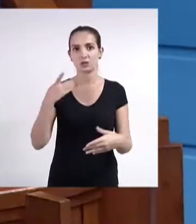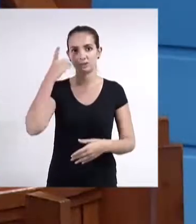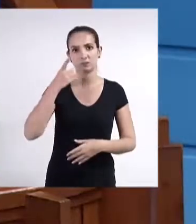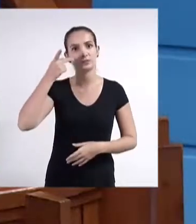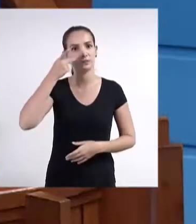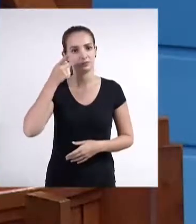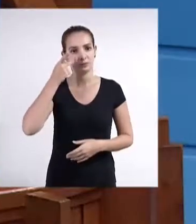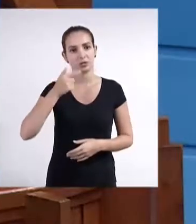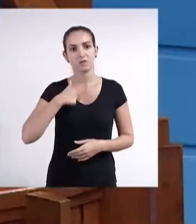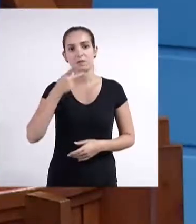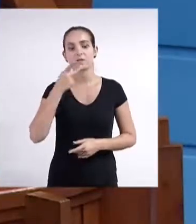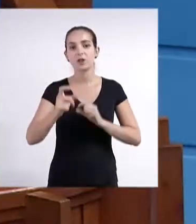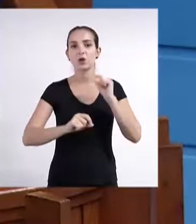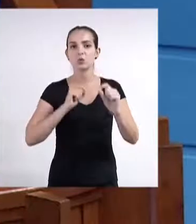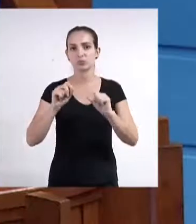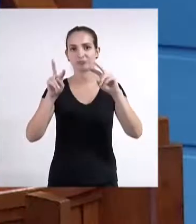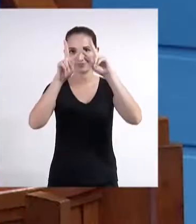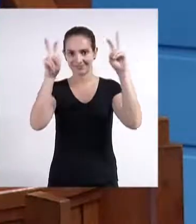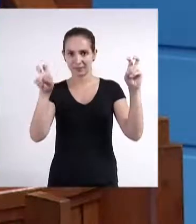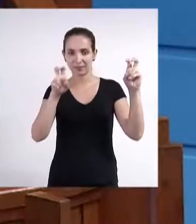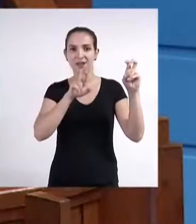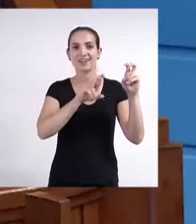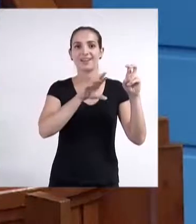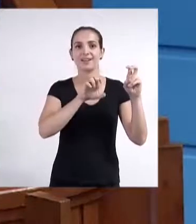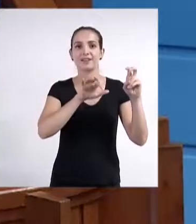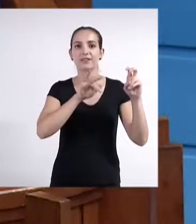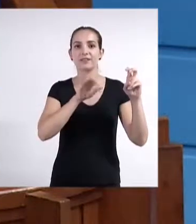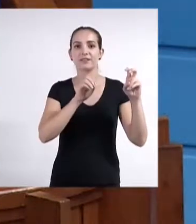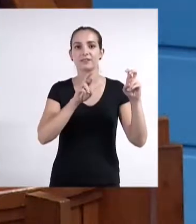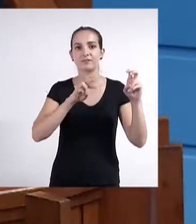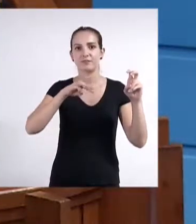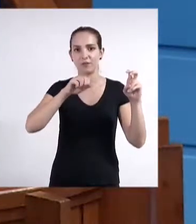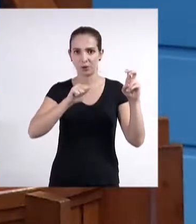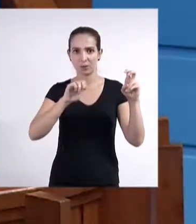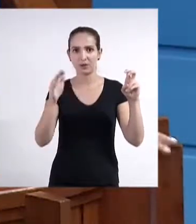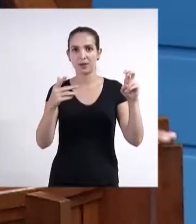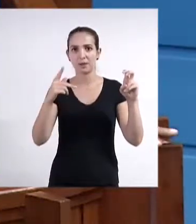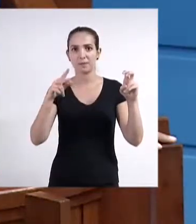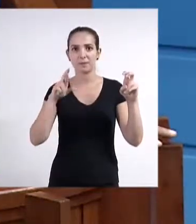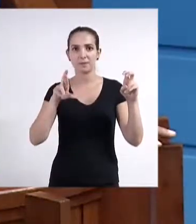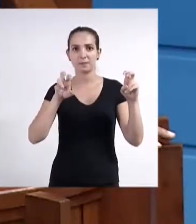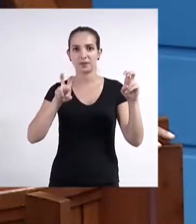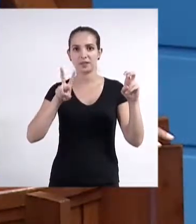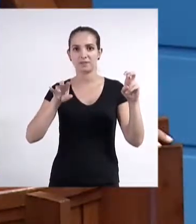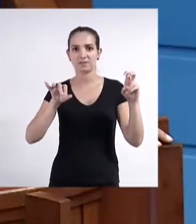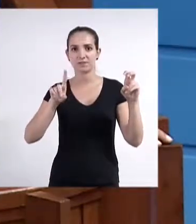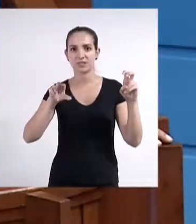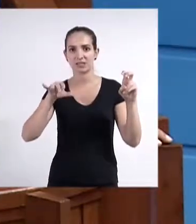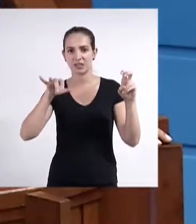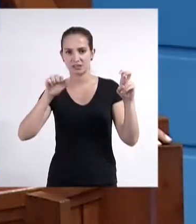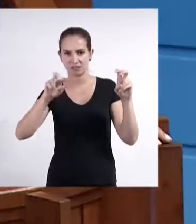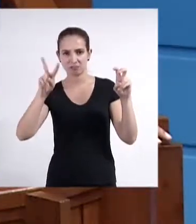Pedro Kempis, falar um pouco aqui da reforma da Previdência. Eu fico imaginando,